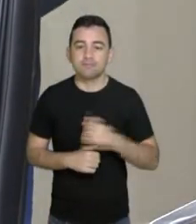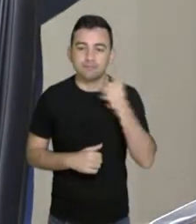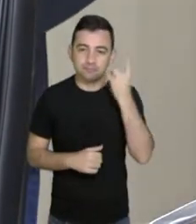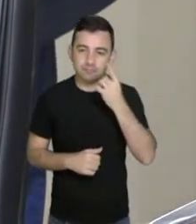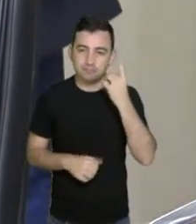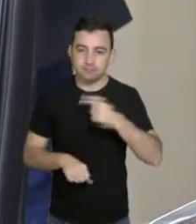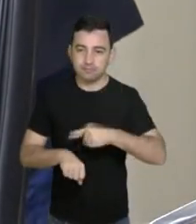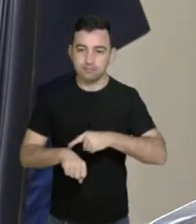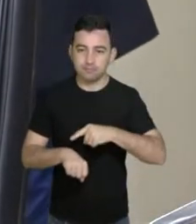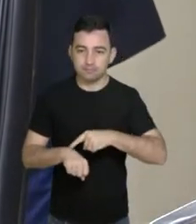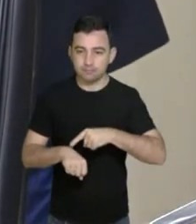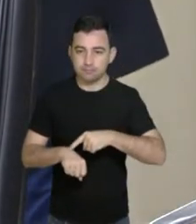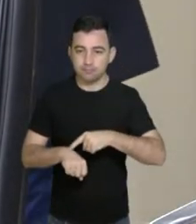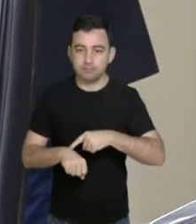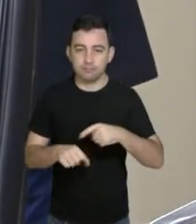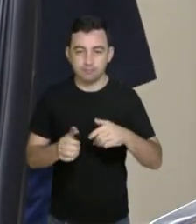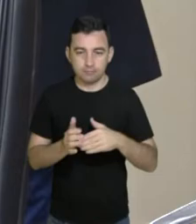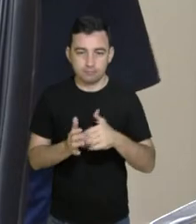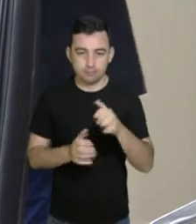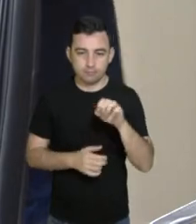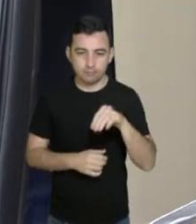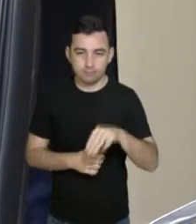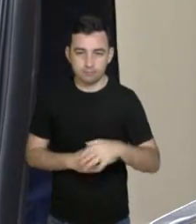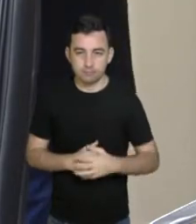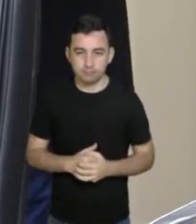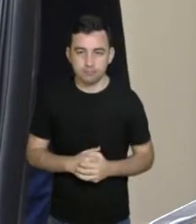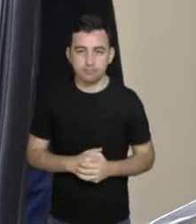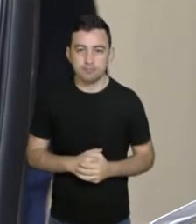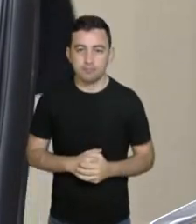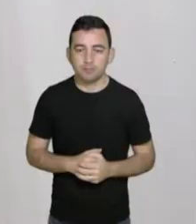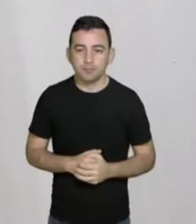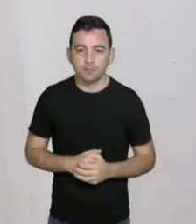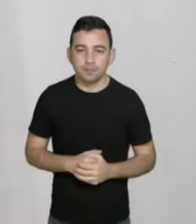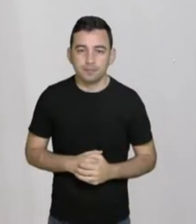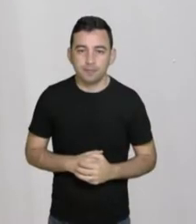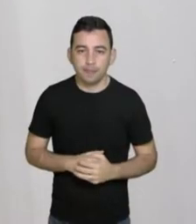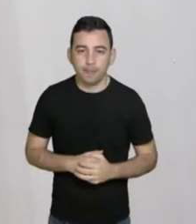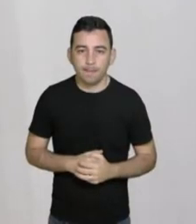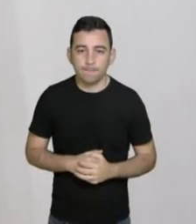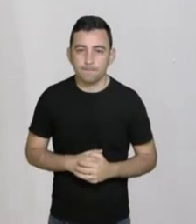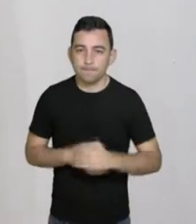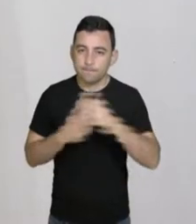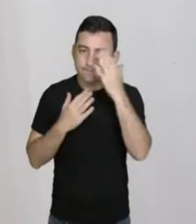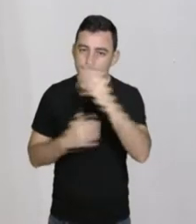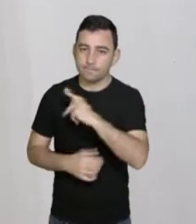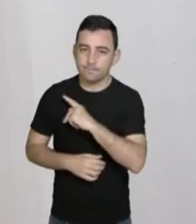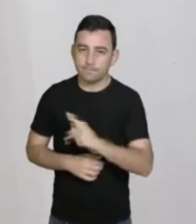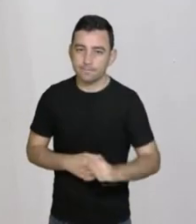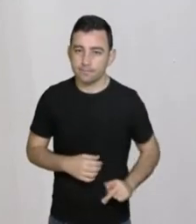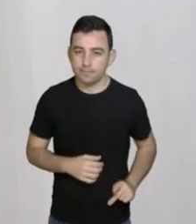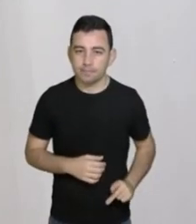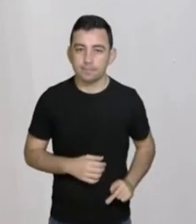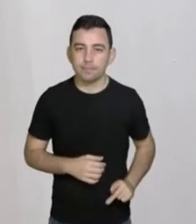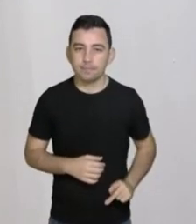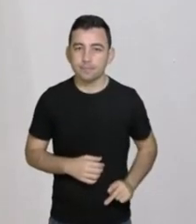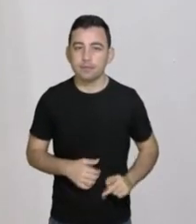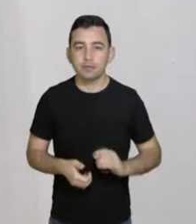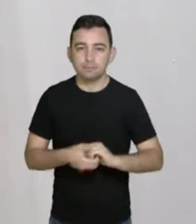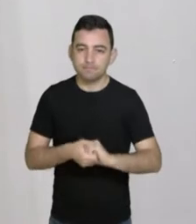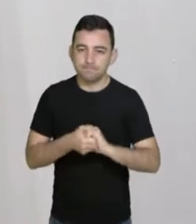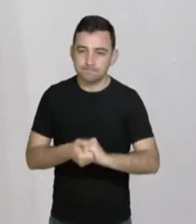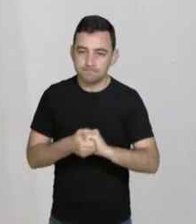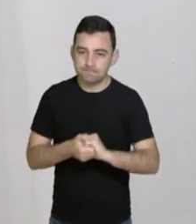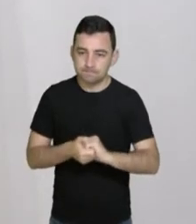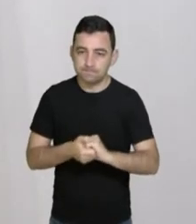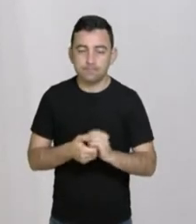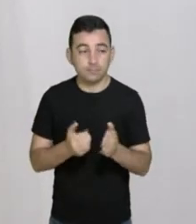de até 10 minutos. Por favor, deputado. Obrigado, presidente. Cumprimentar o senhor presidente, os